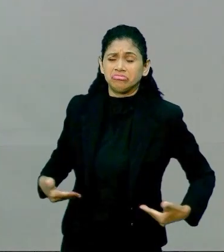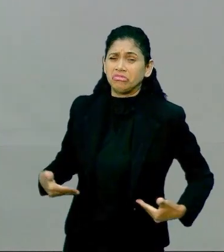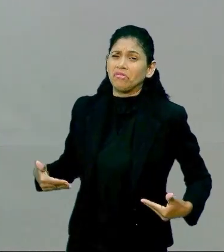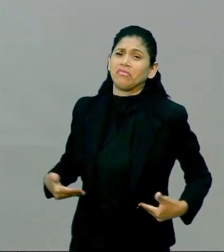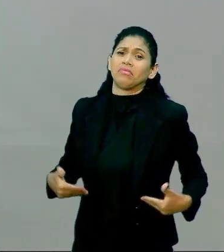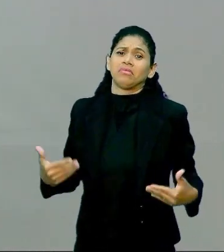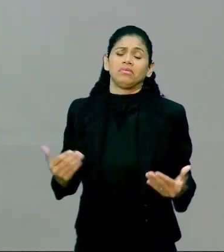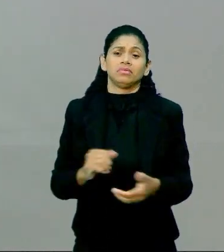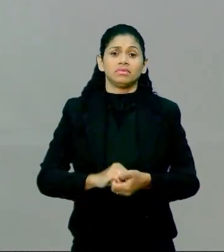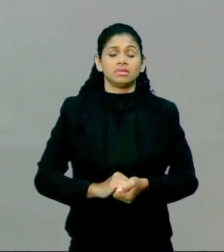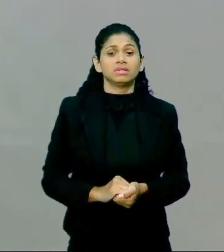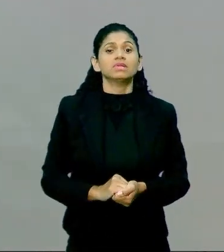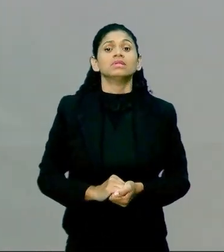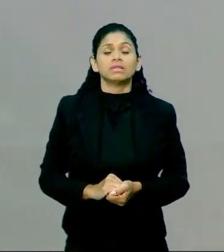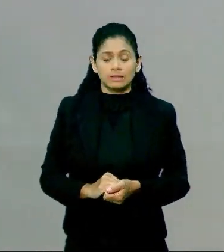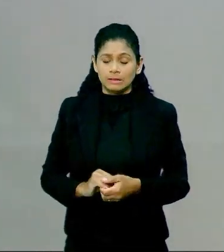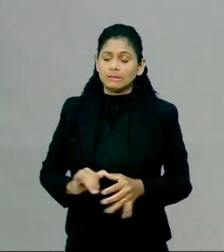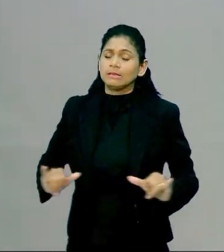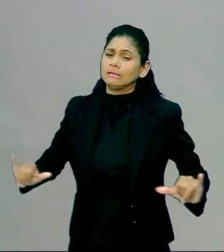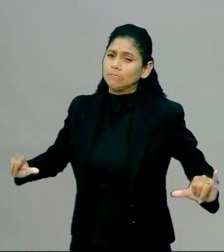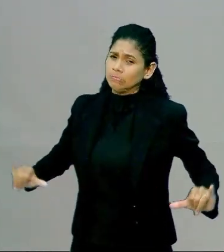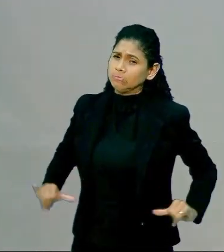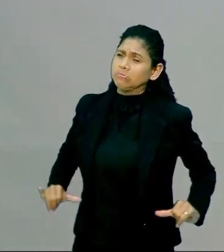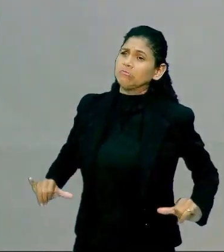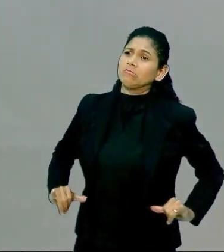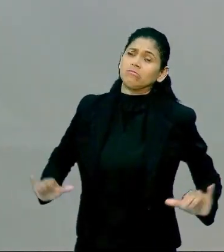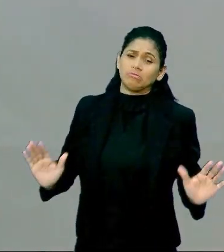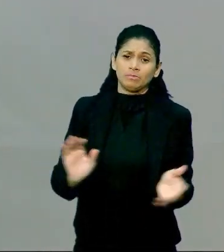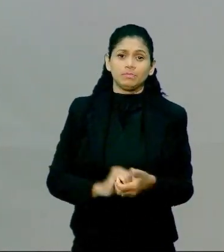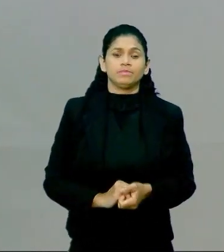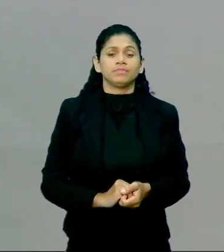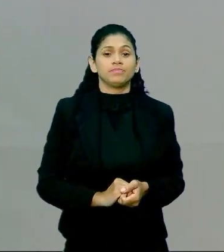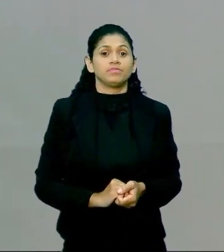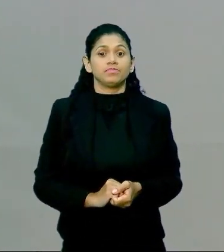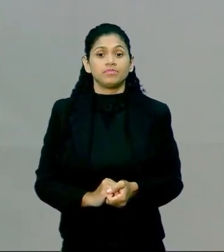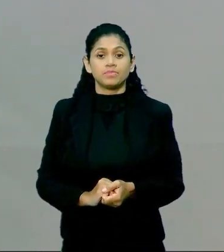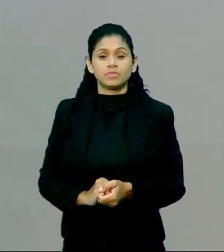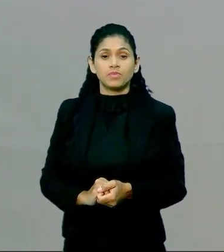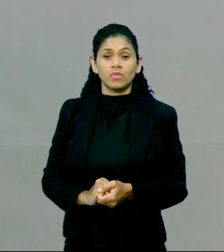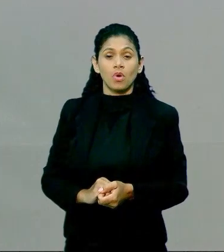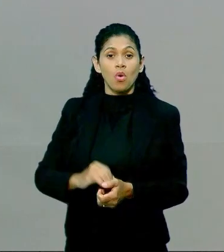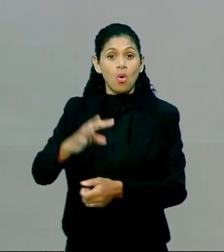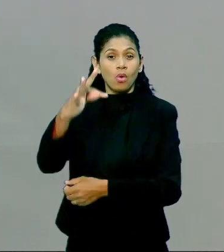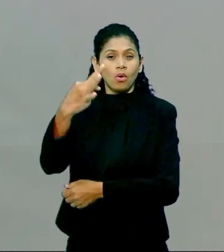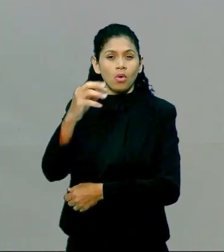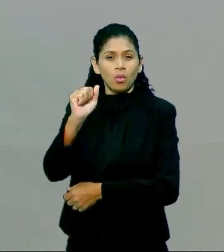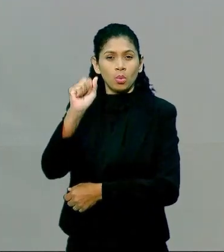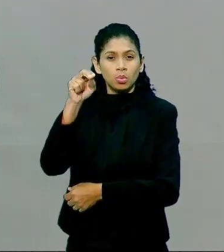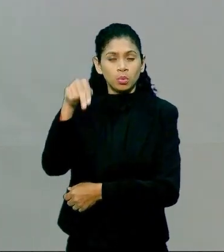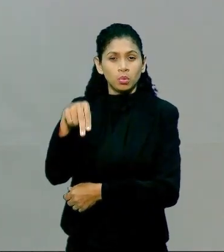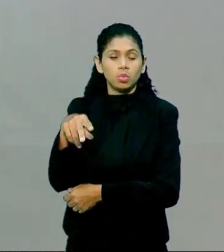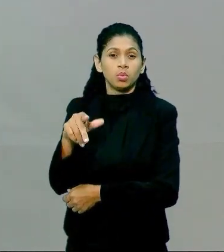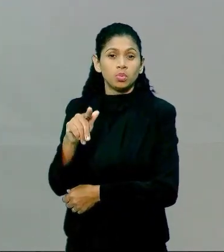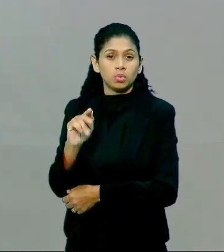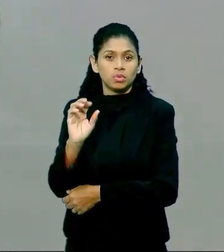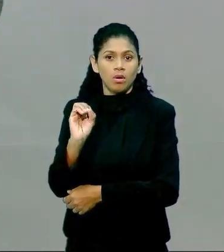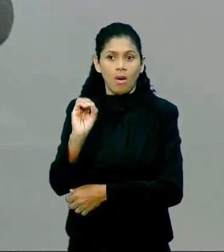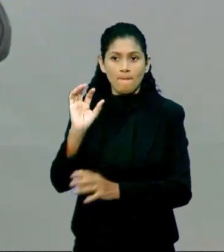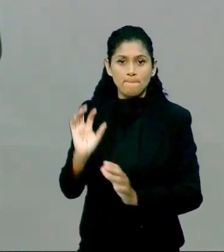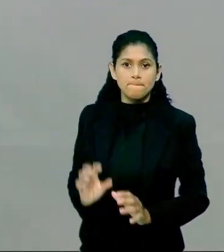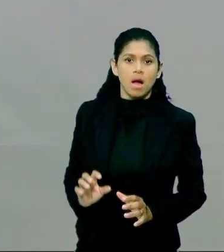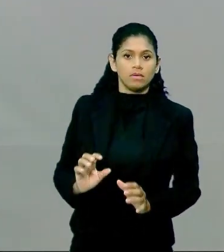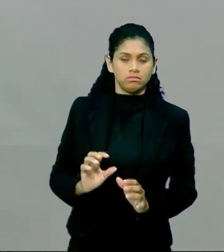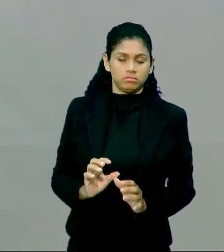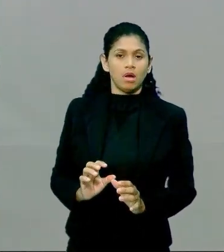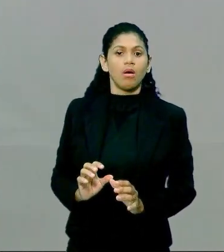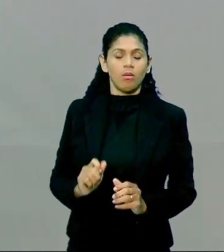técnica, vai depender do elemento corporal. O tango, ele é marcado porque ele quer expressar um drama, então vão